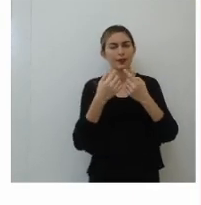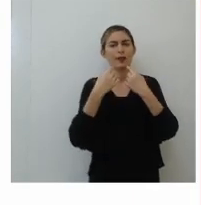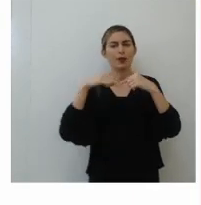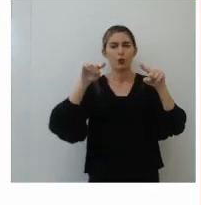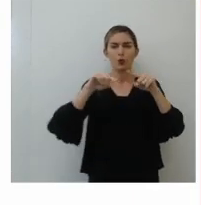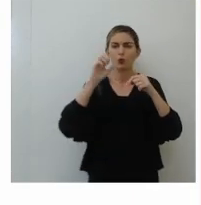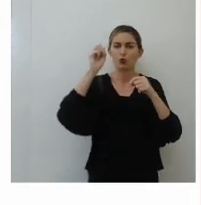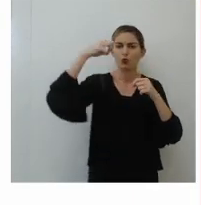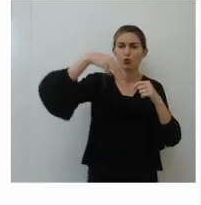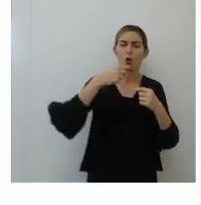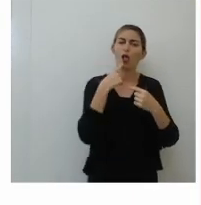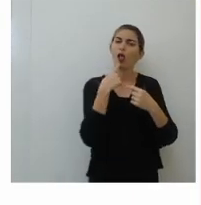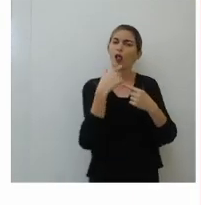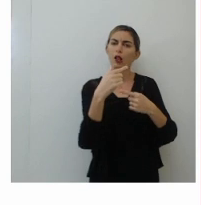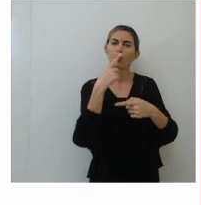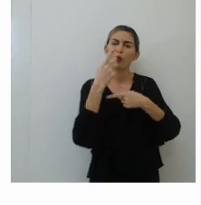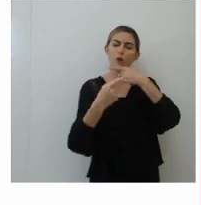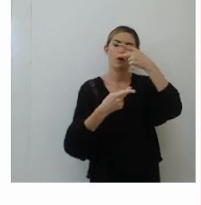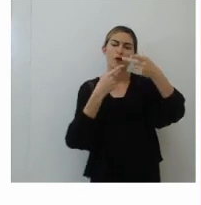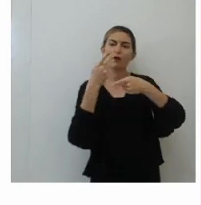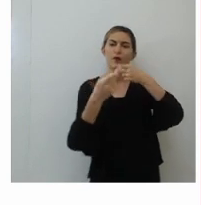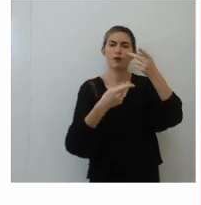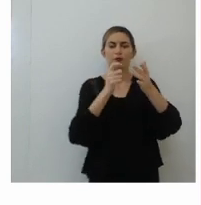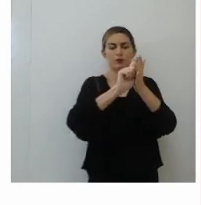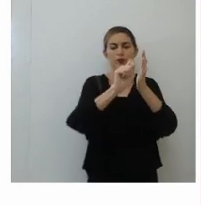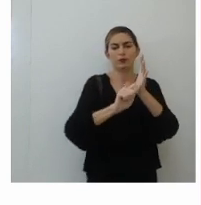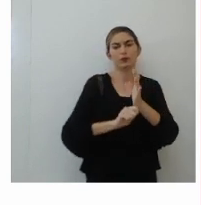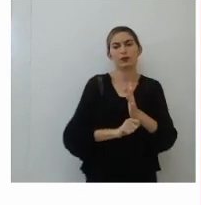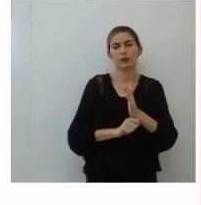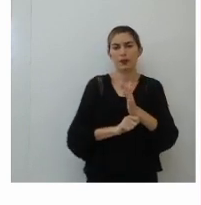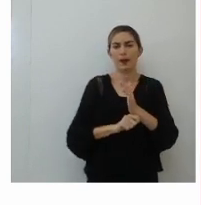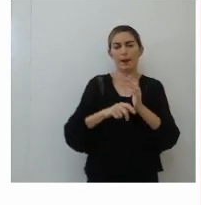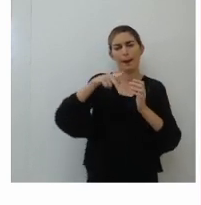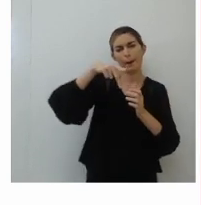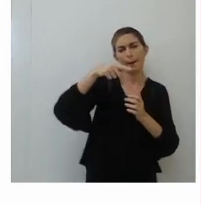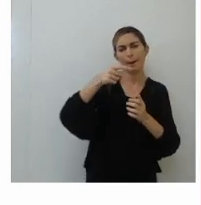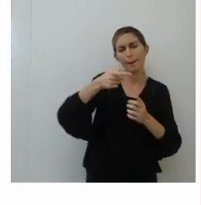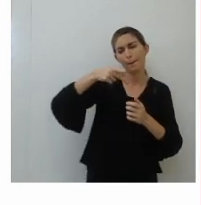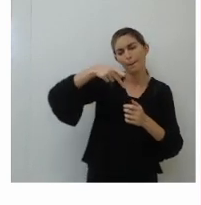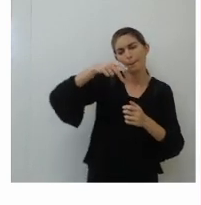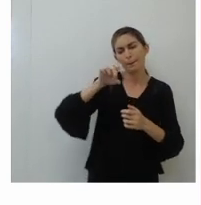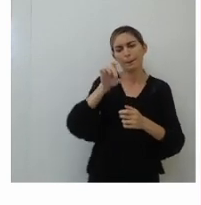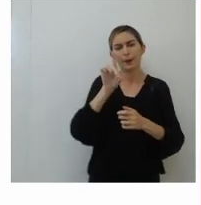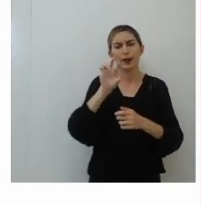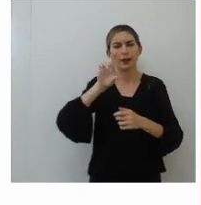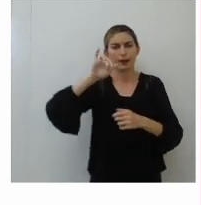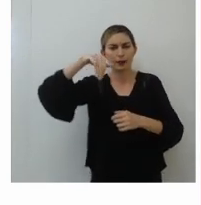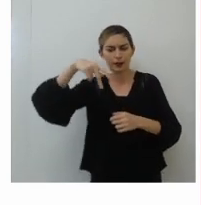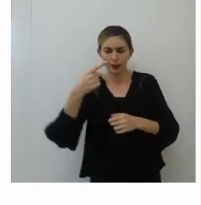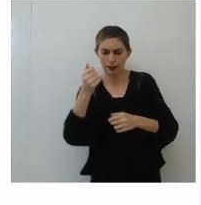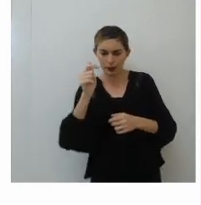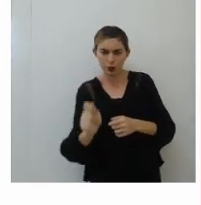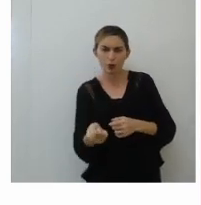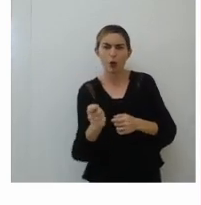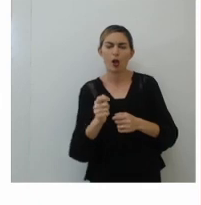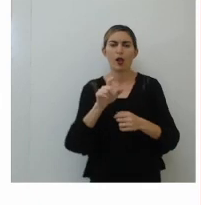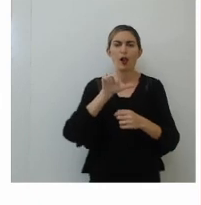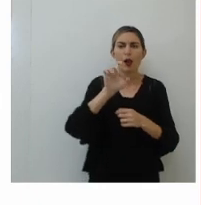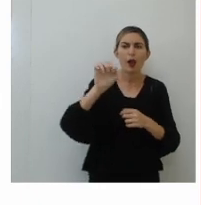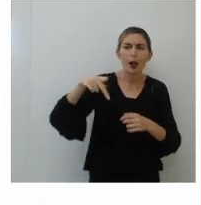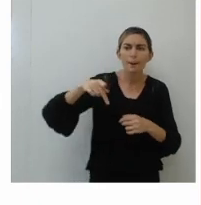que a língua proporciona ao escritor. Olha lá, Pedrinho, sem mais palavras, deu rédea e